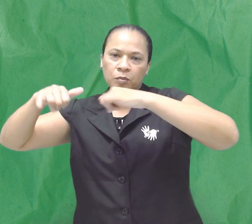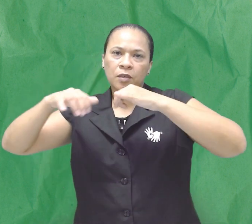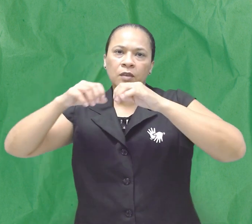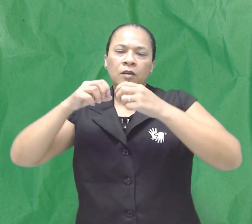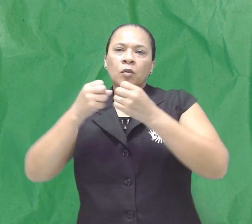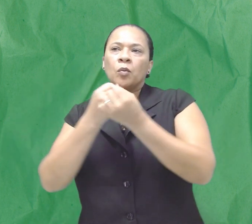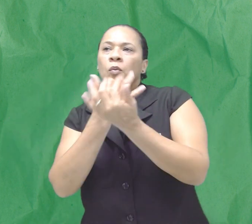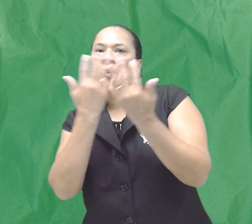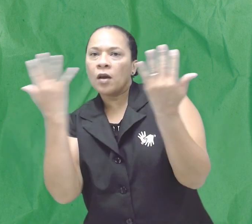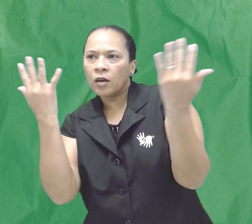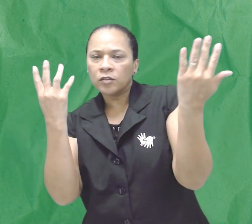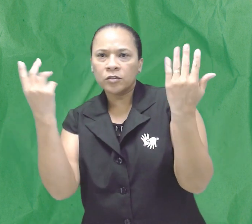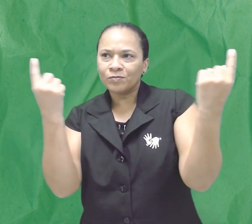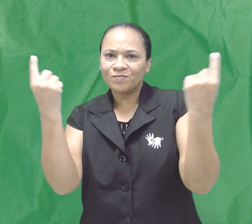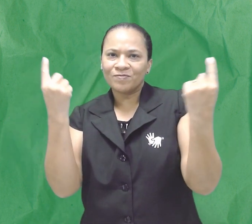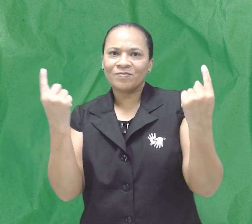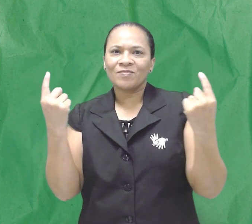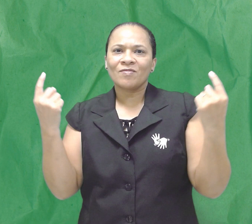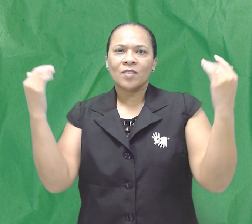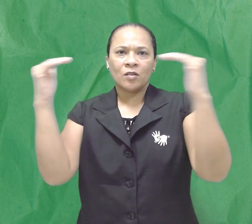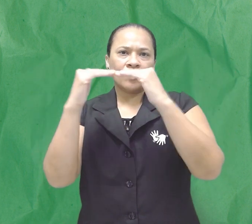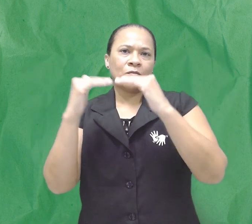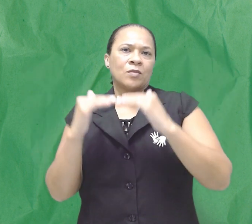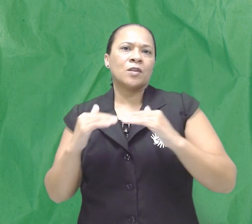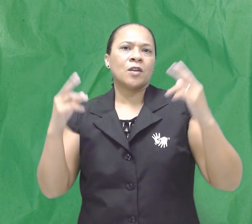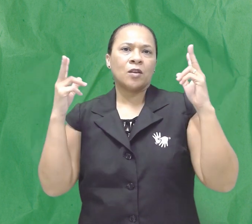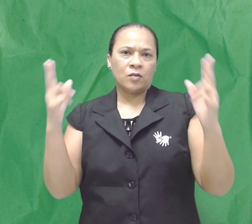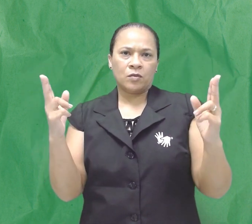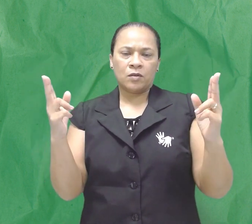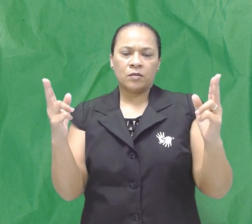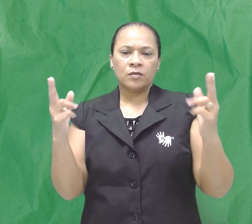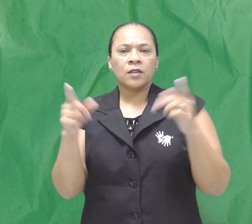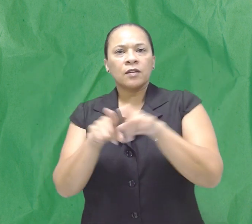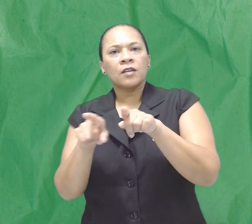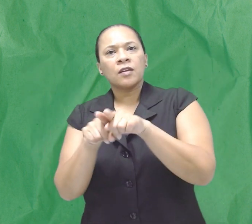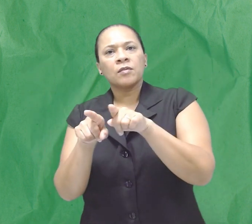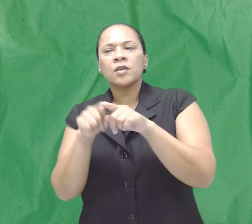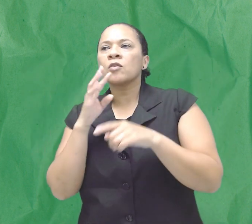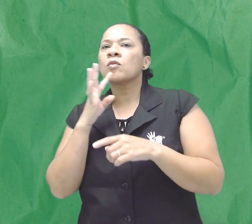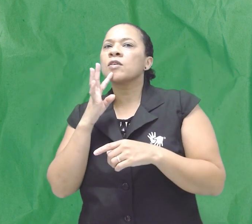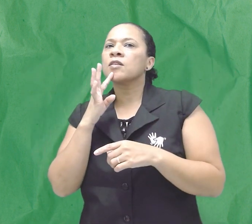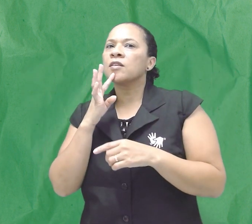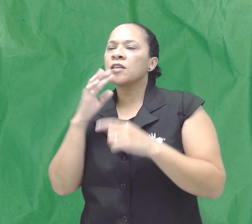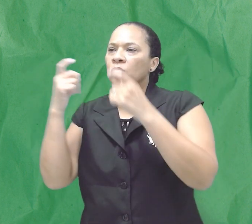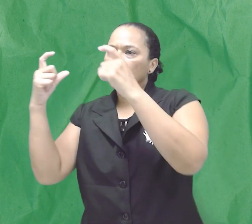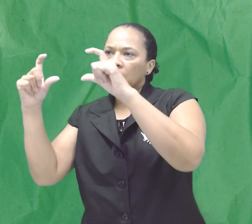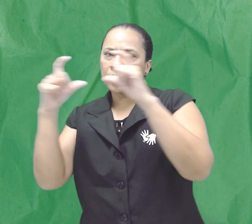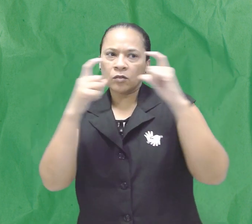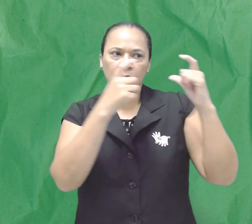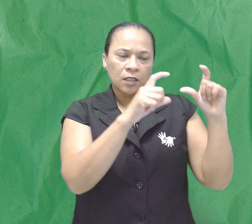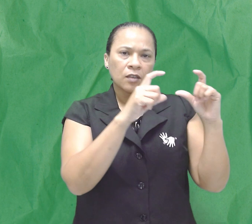base ficaram iguais. E conhecendo o número de mol, né, conhecendo a concentração molar de